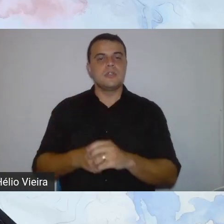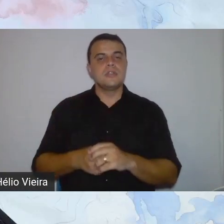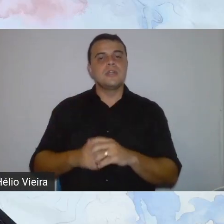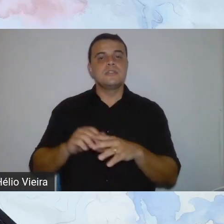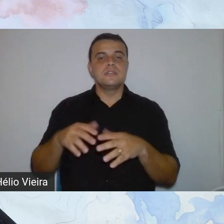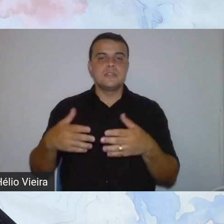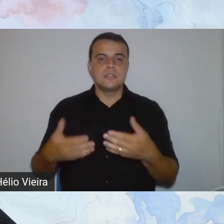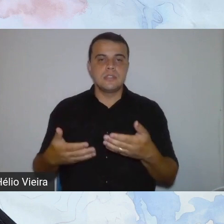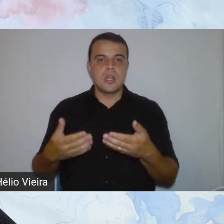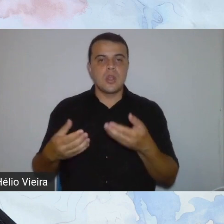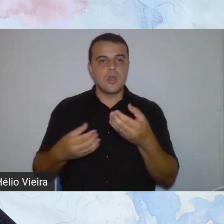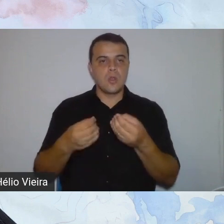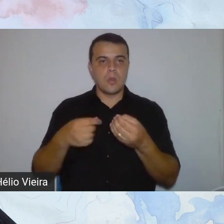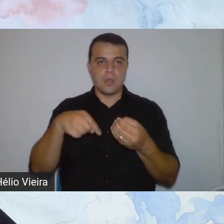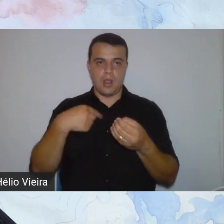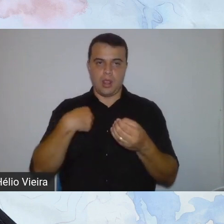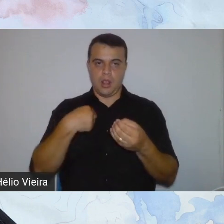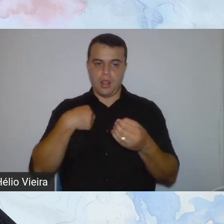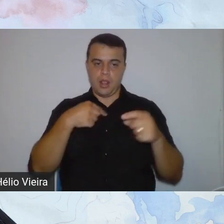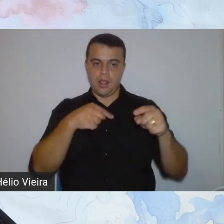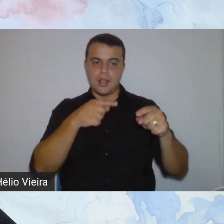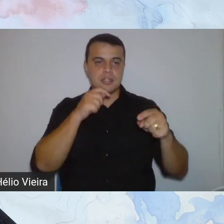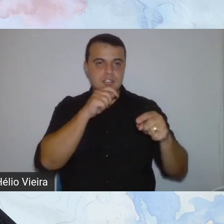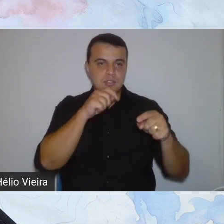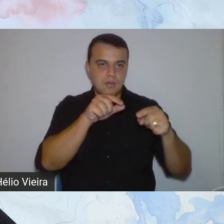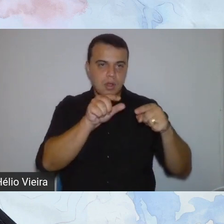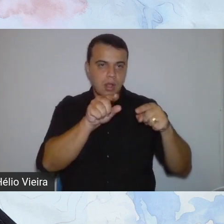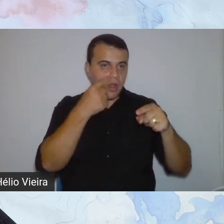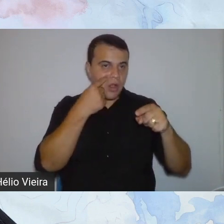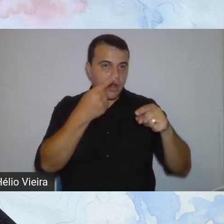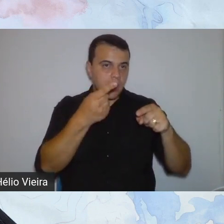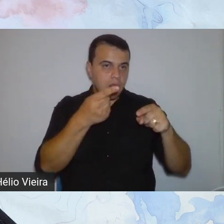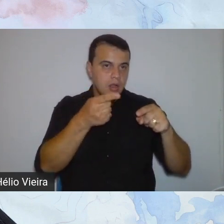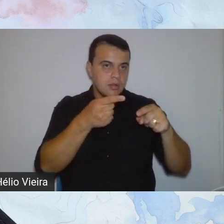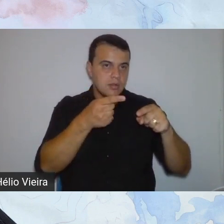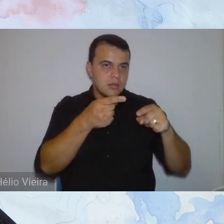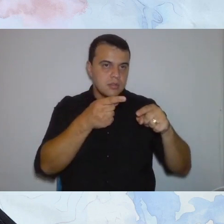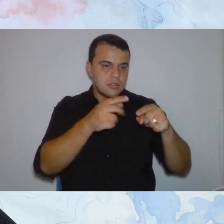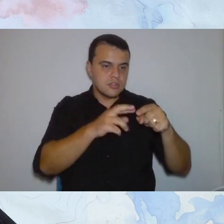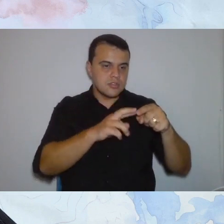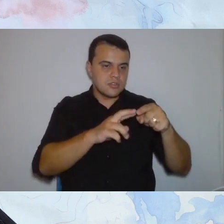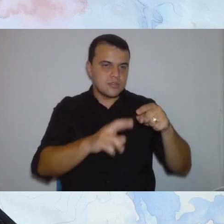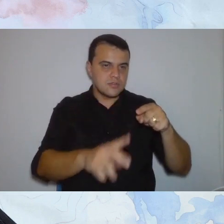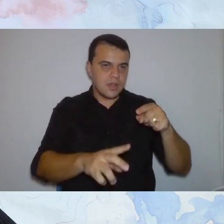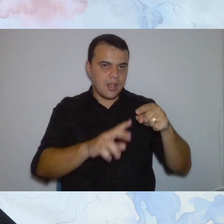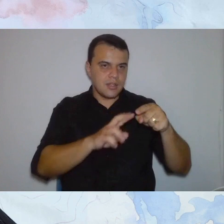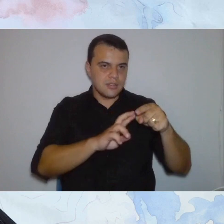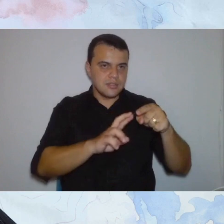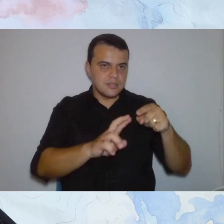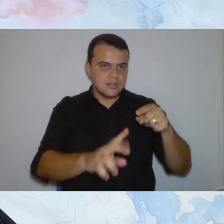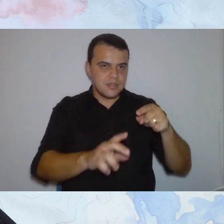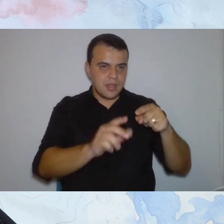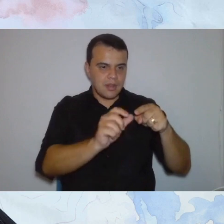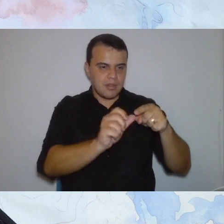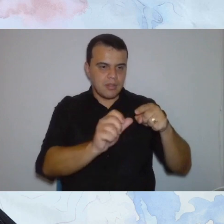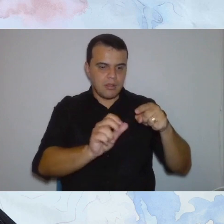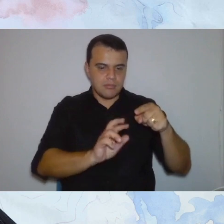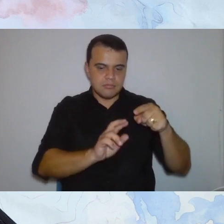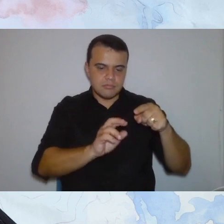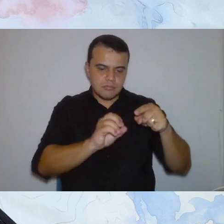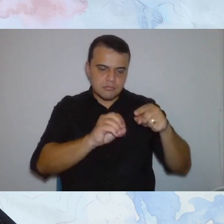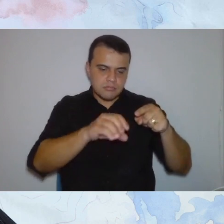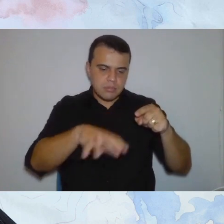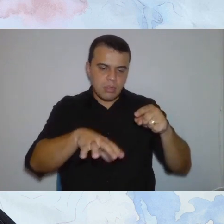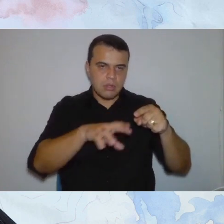aí, com essa daqui, eu crio um movimento que, ó, ele é diferente, ó, por causa da quantidade de cerdas. Ele é